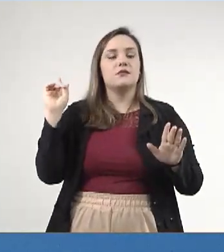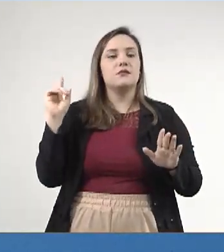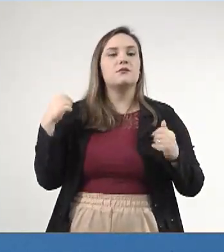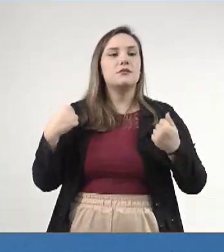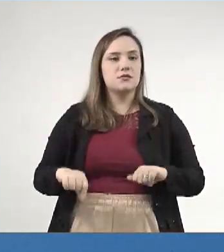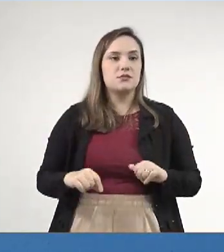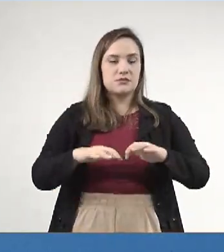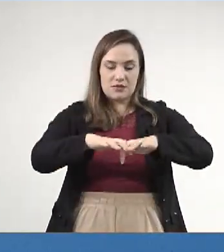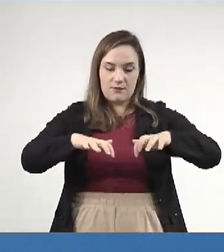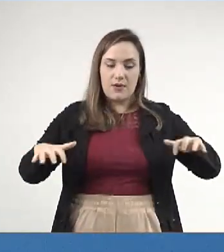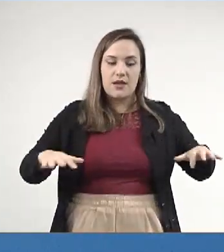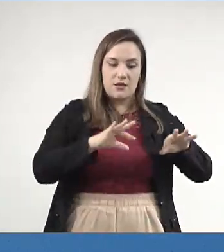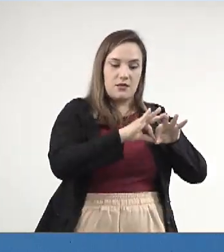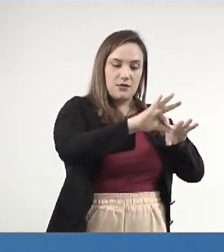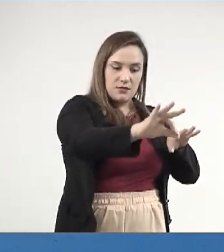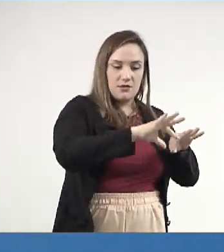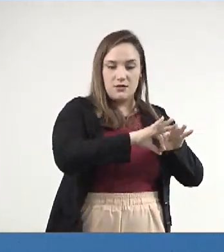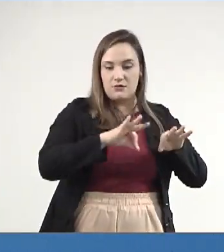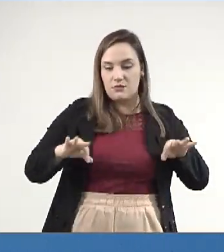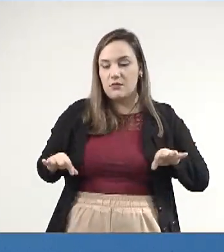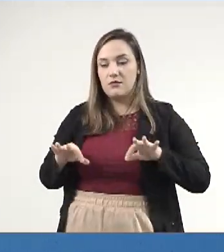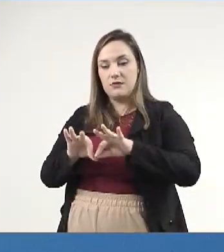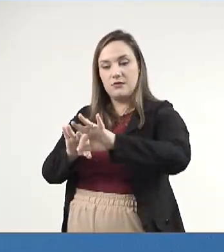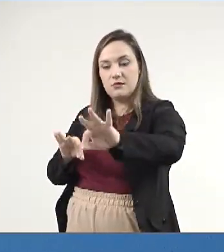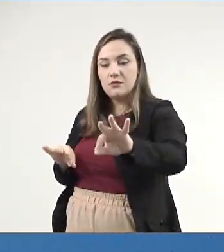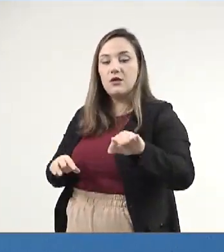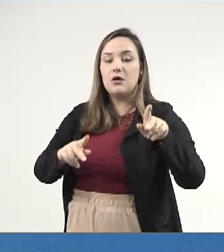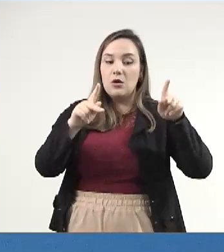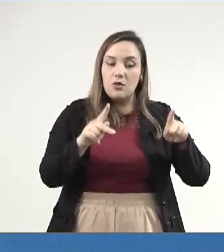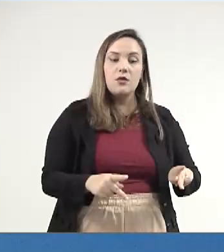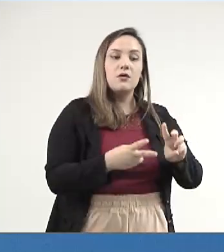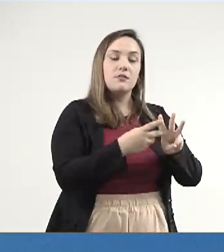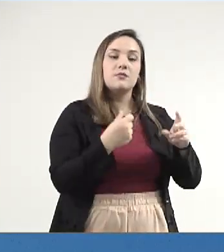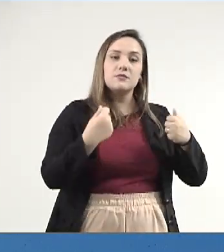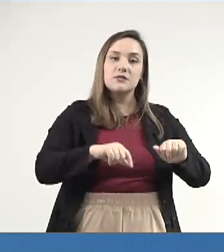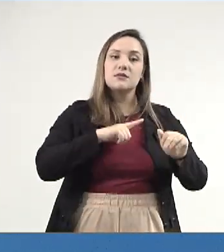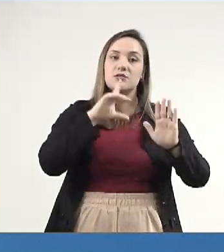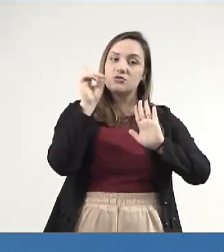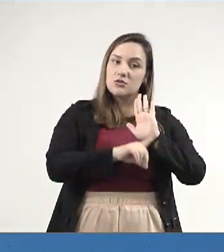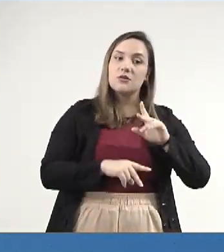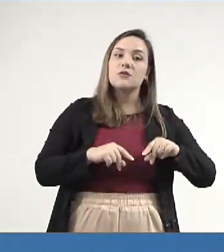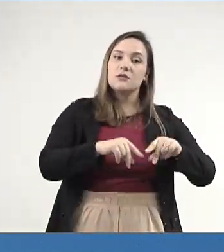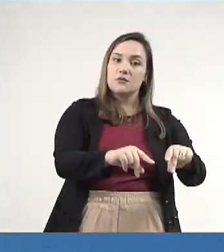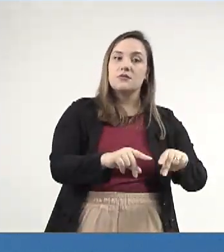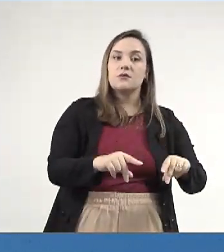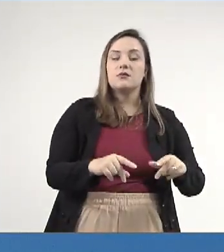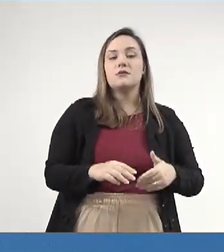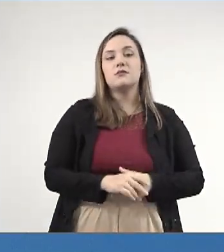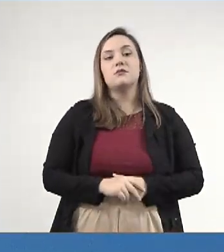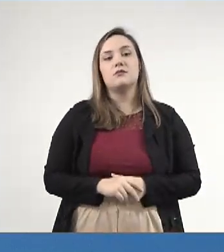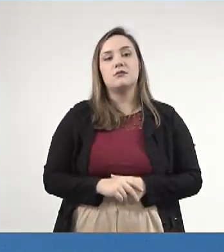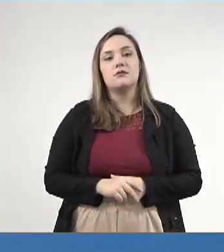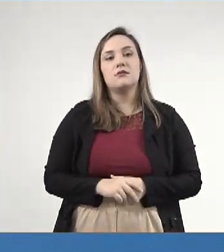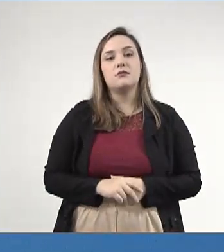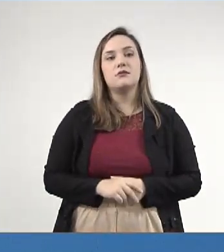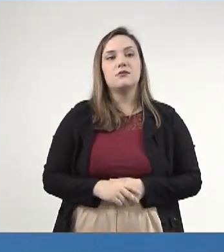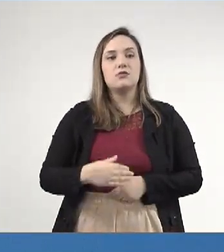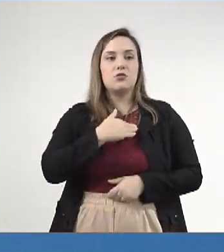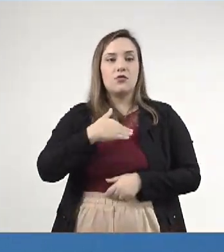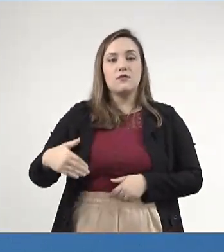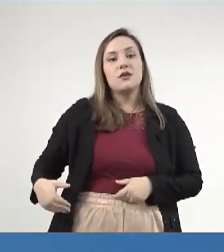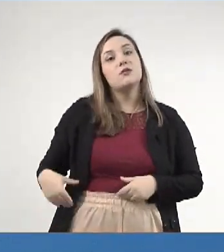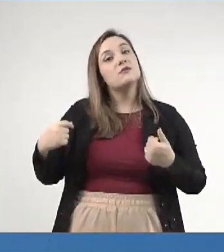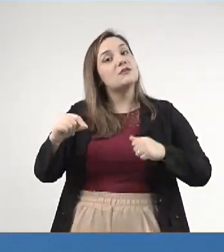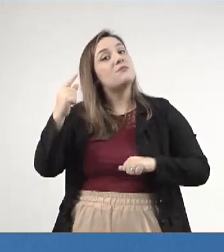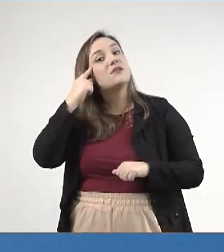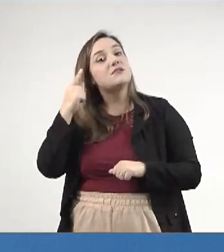os territórios, garantir que os povos indígenas tenham direito aos seus territórios e criamos um cronograma de soluções. O governo pode pensar